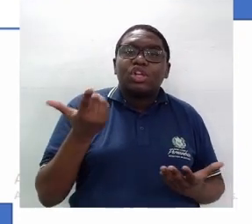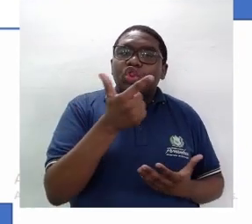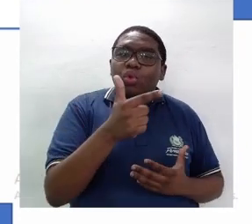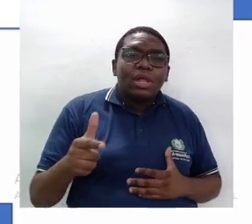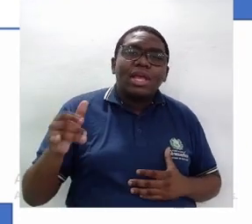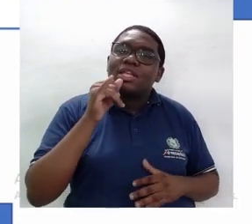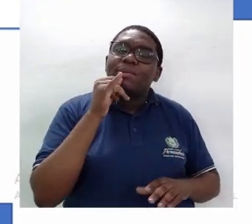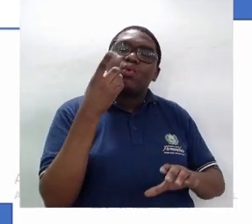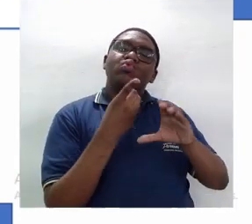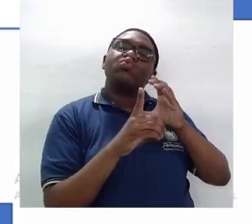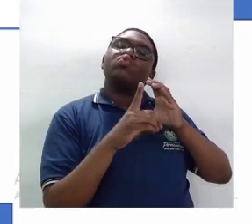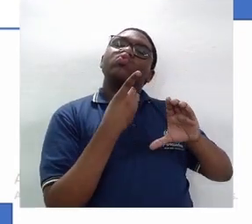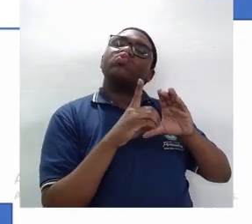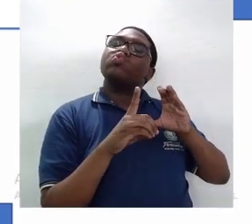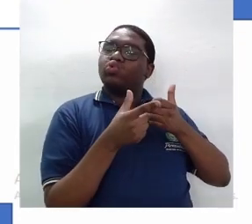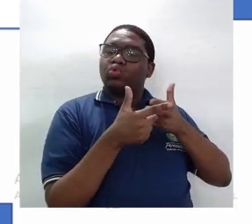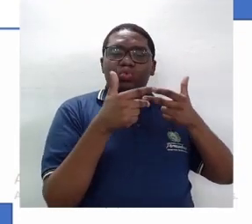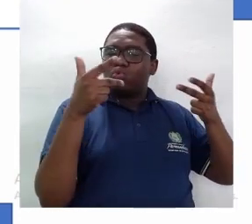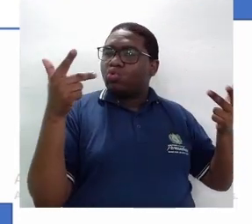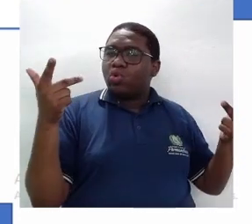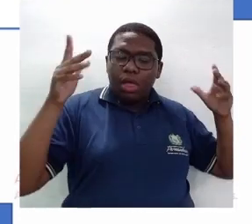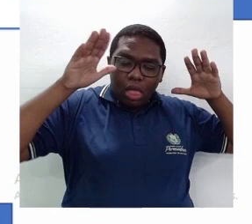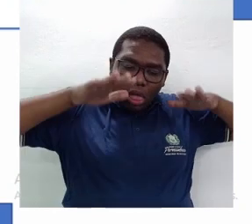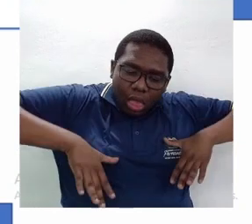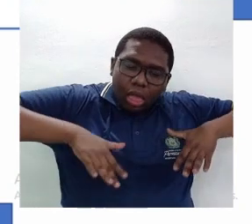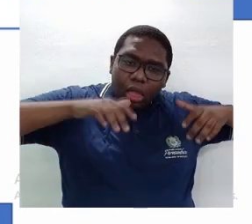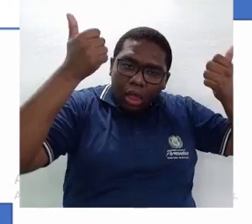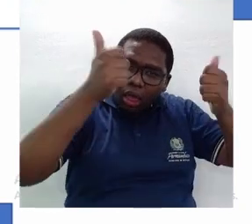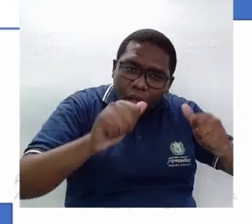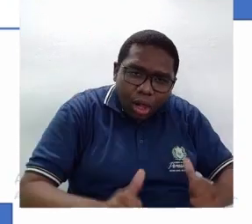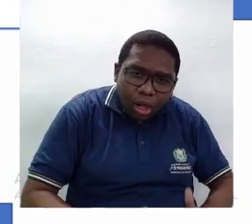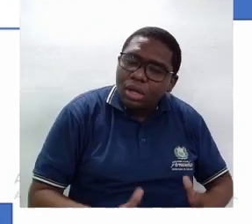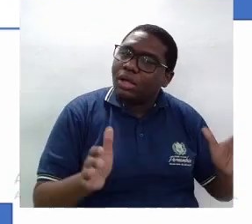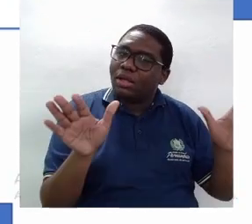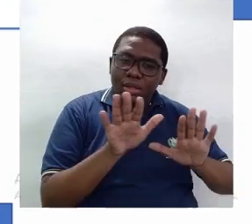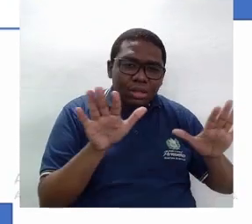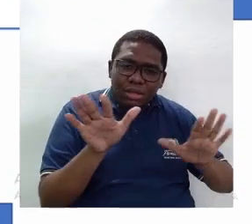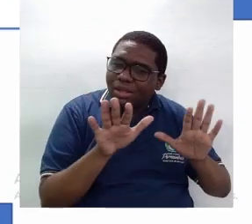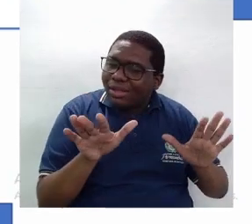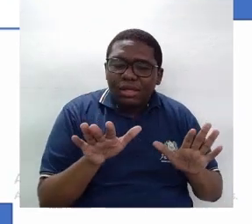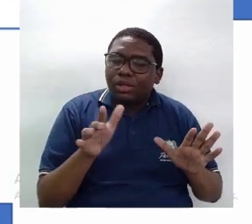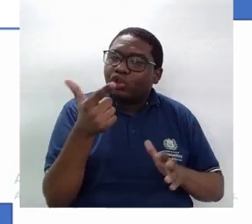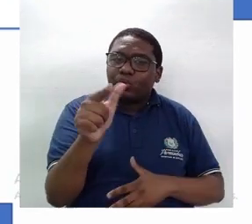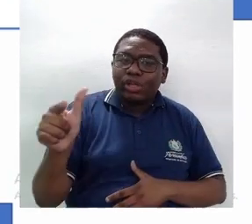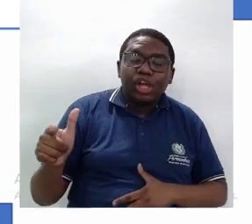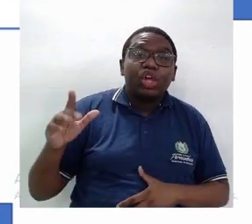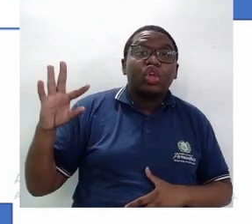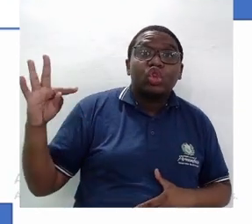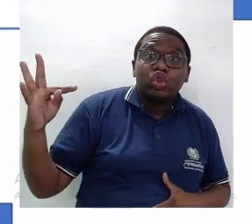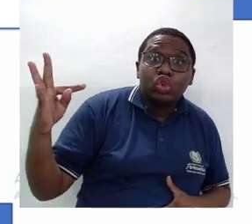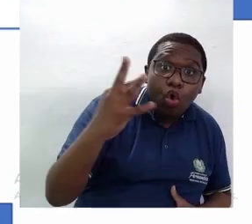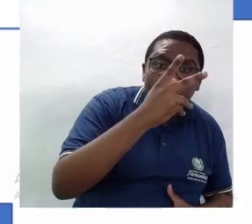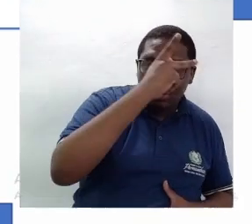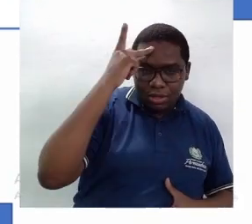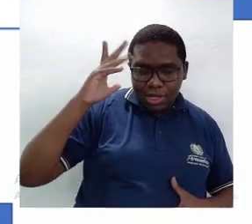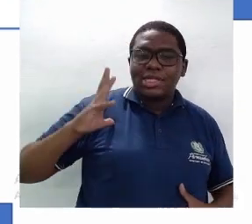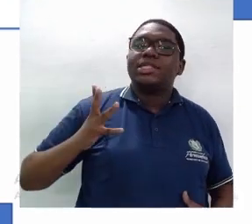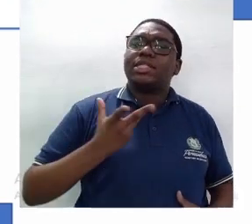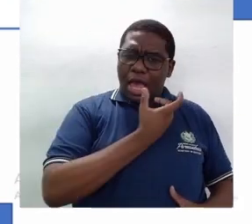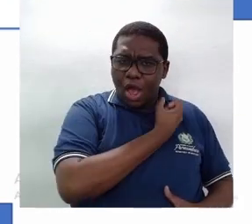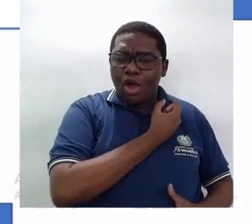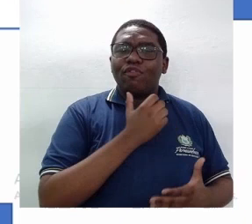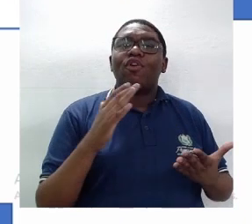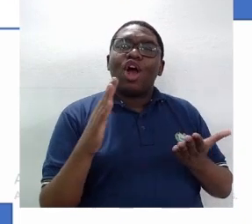culto, ritual nem sacerdote na doutrina espírita. Segundo ela, todos serão salvos,